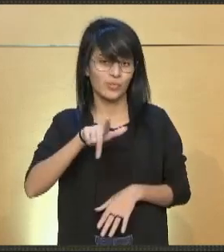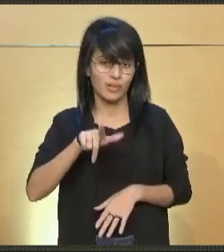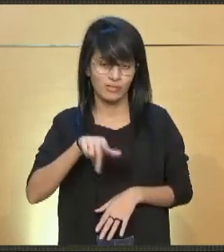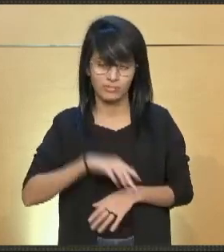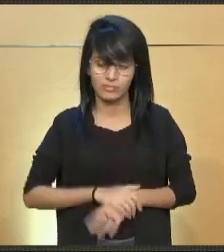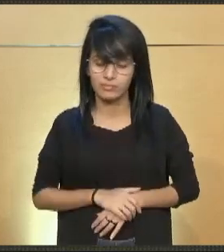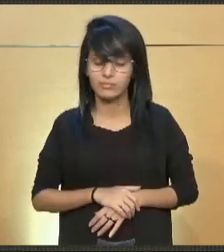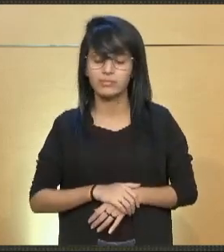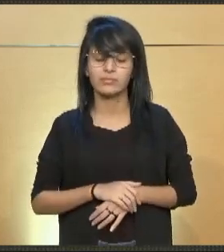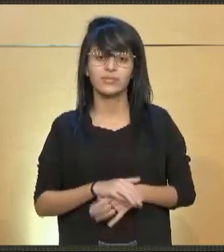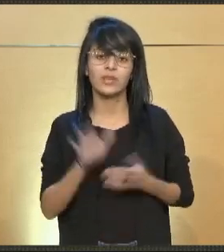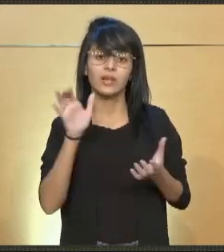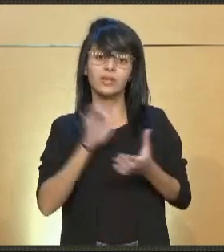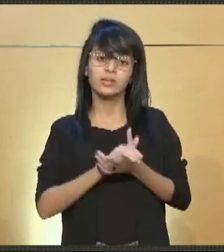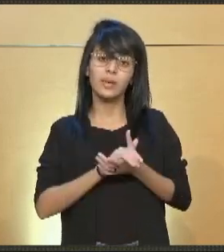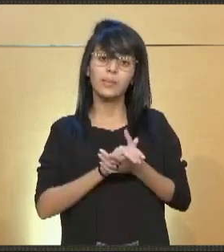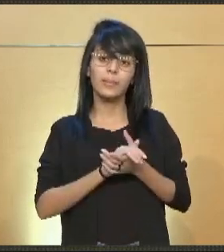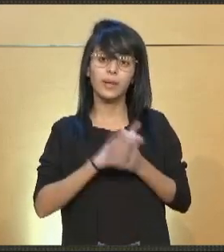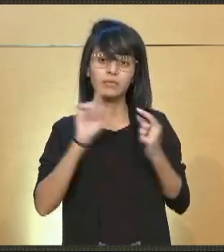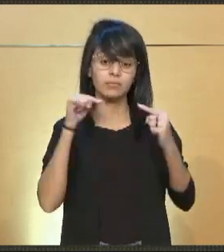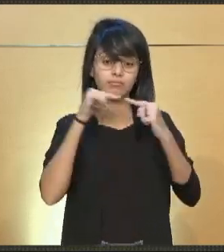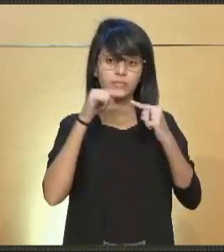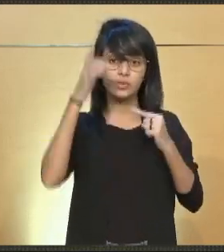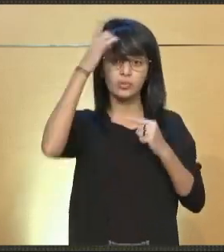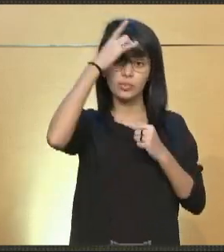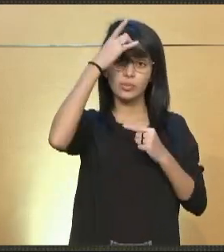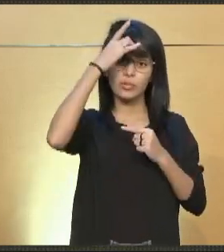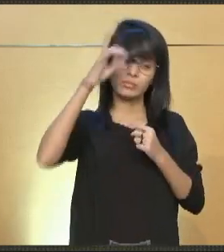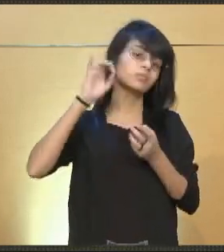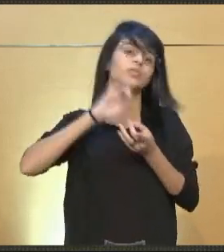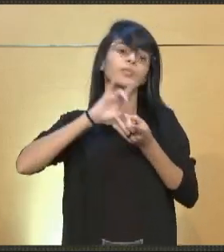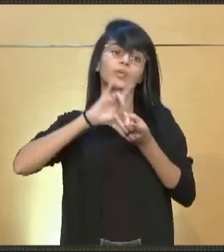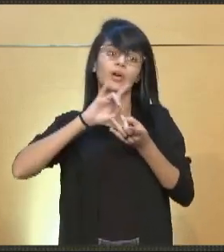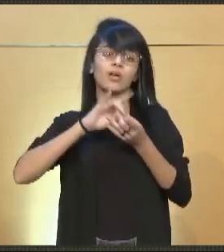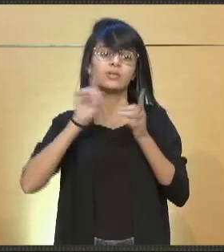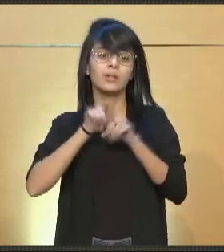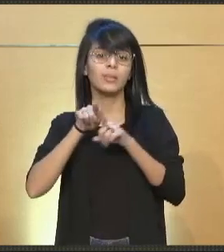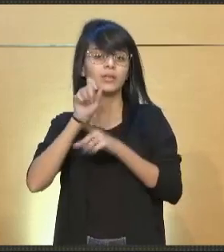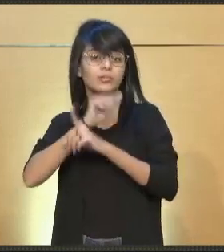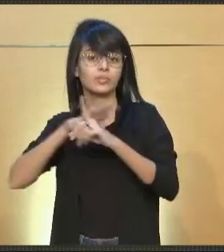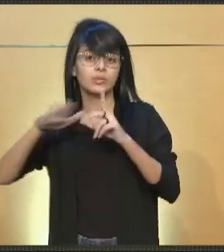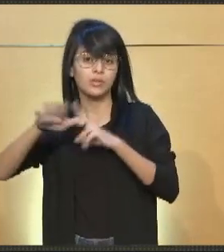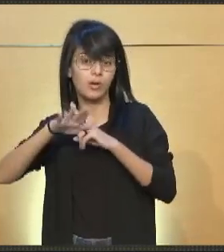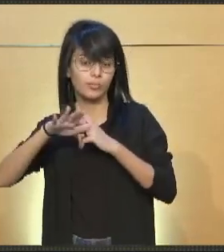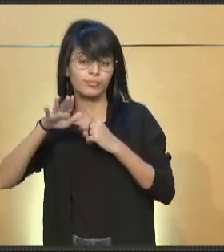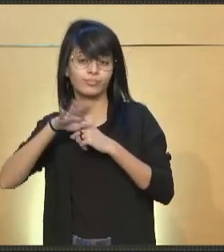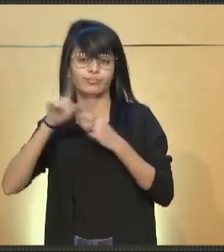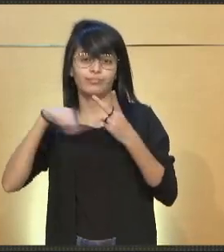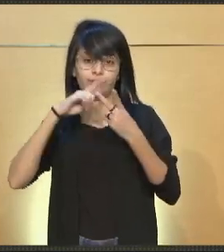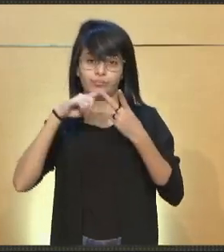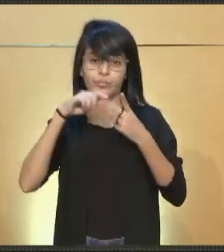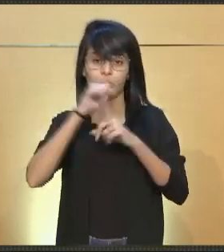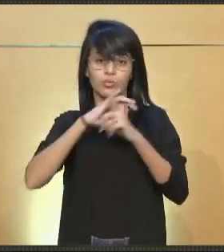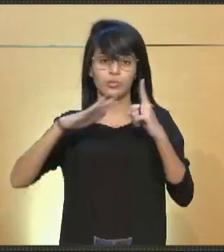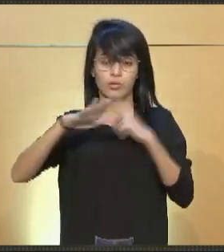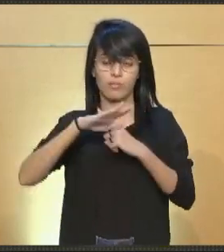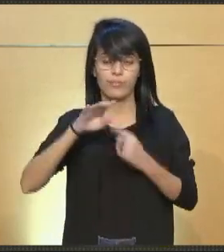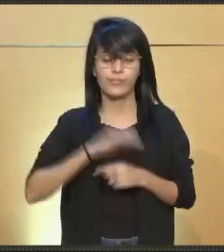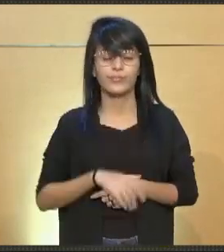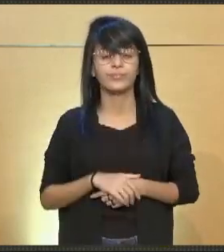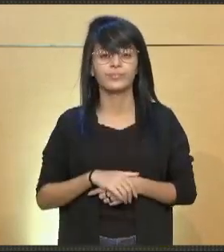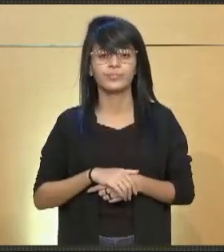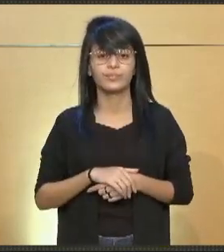O casamento, além de um aspecto espiritual, ele vai ter um aspecto social. O aspecto sociológico do casamento é